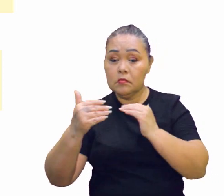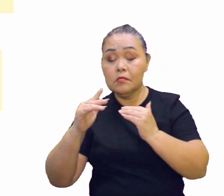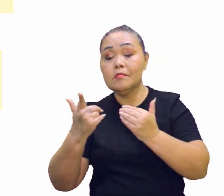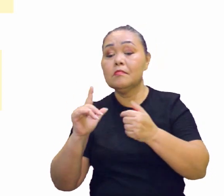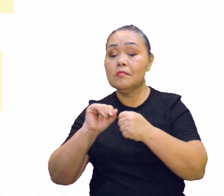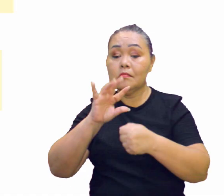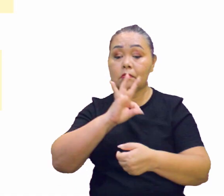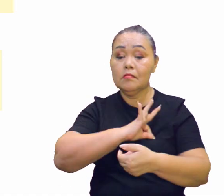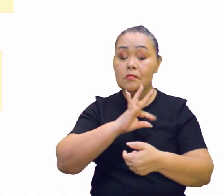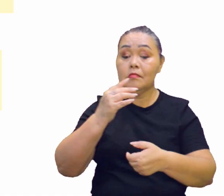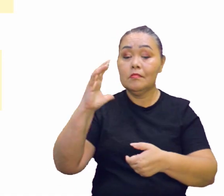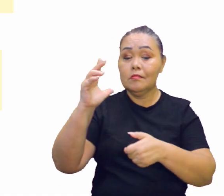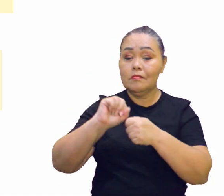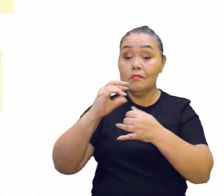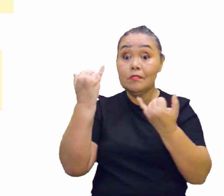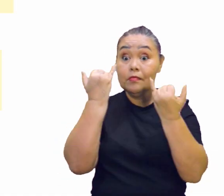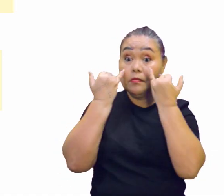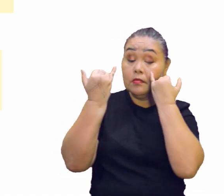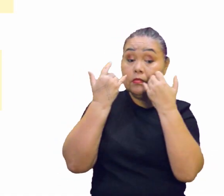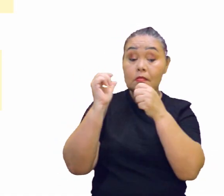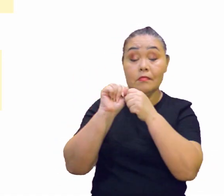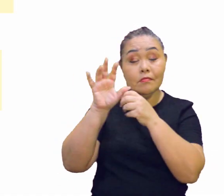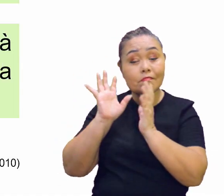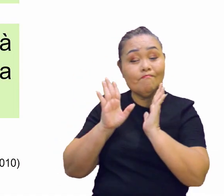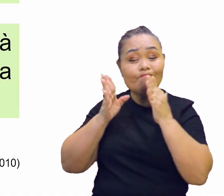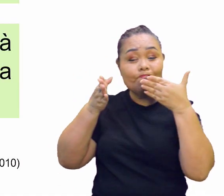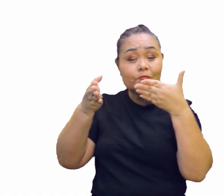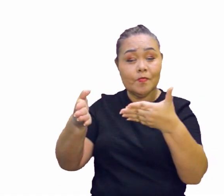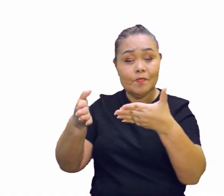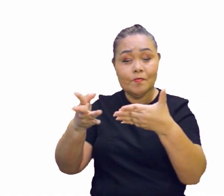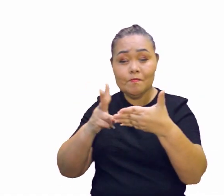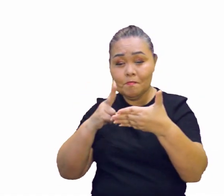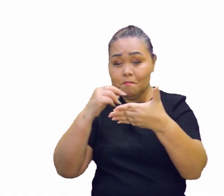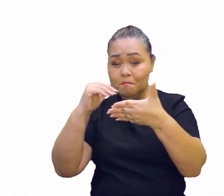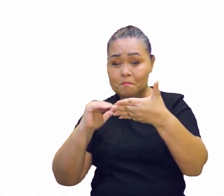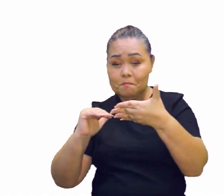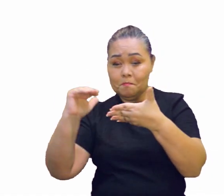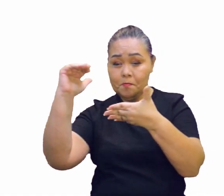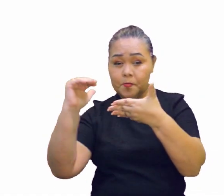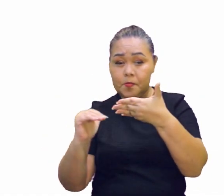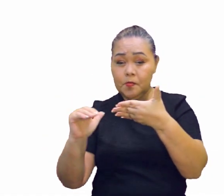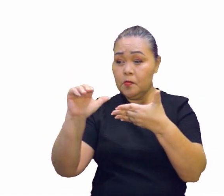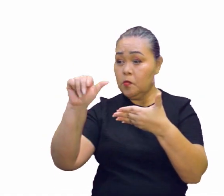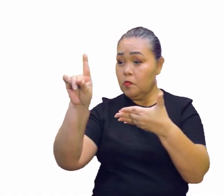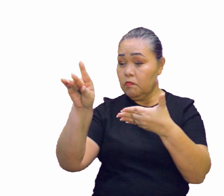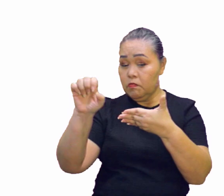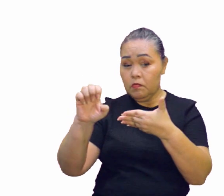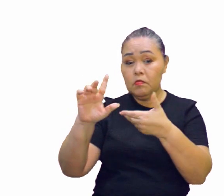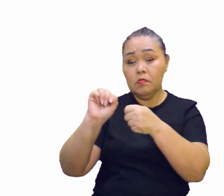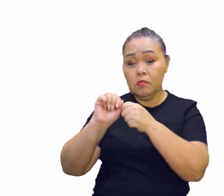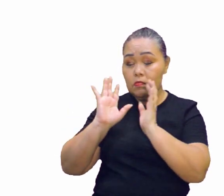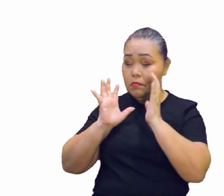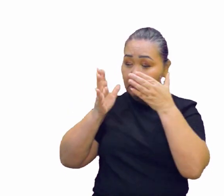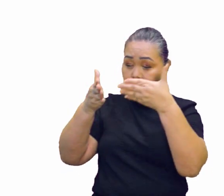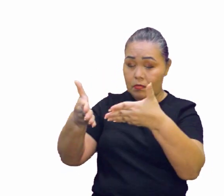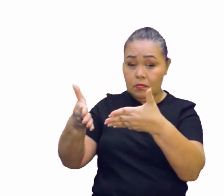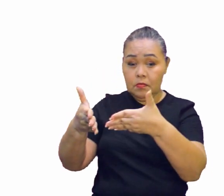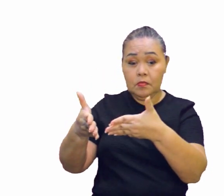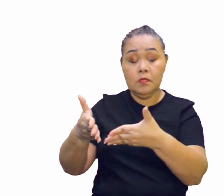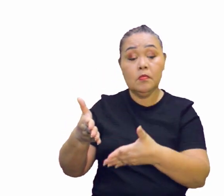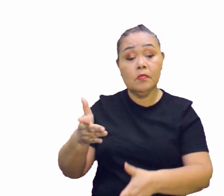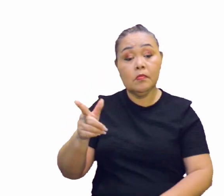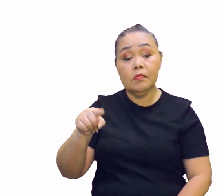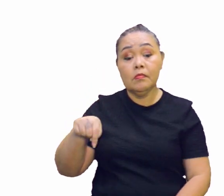técnico, científico e informacional está mais intenso nessa área que ele disse que é a